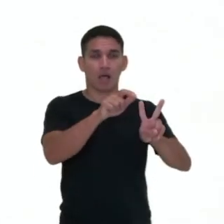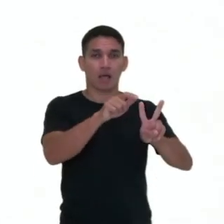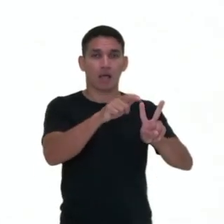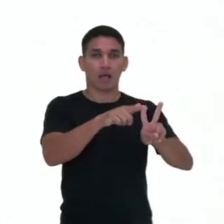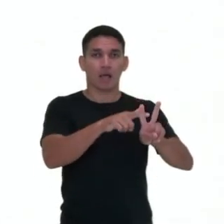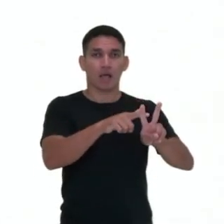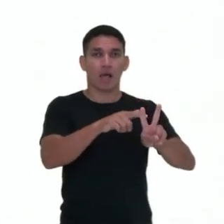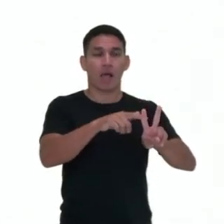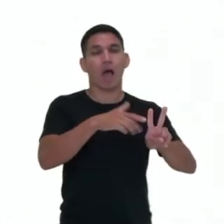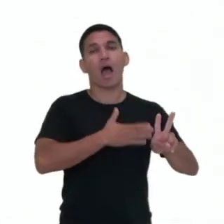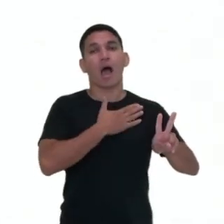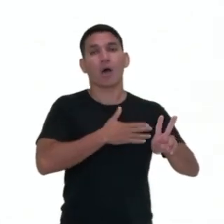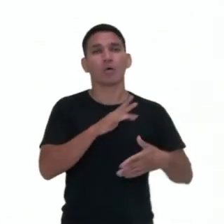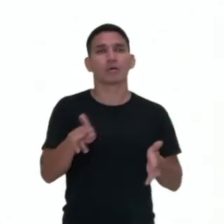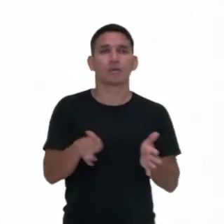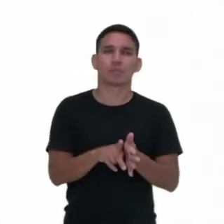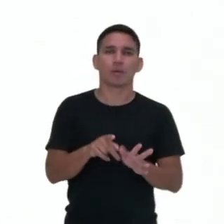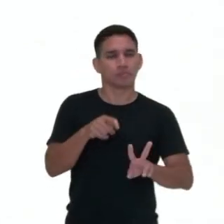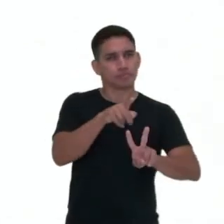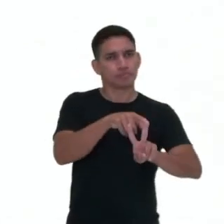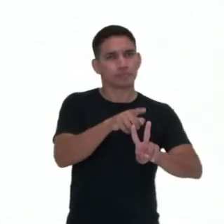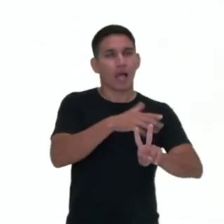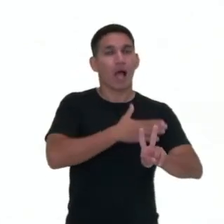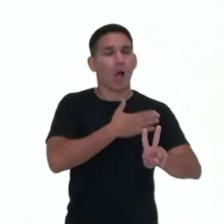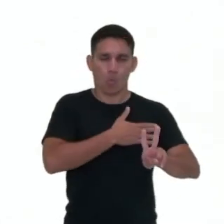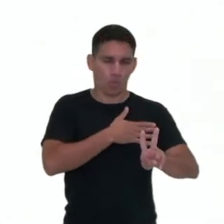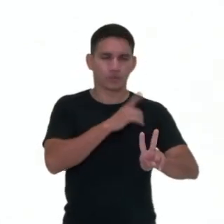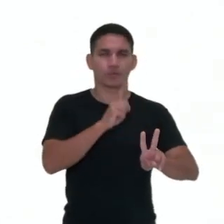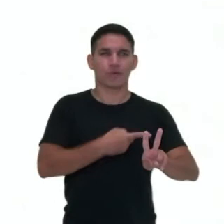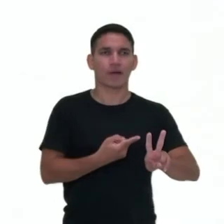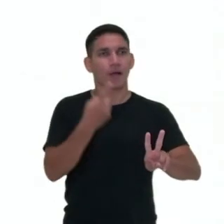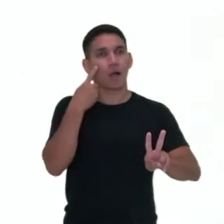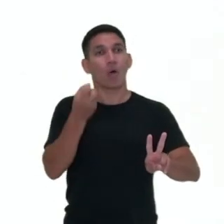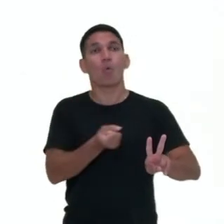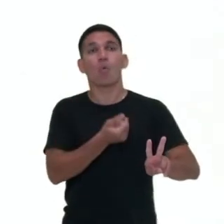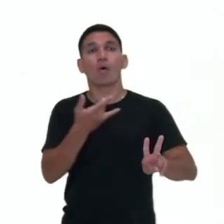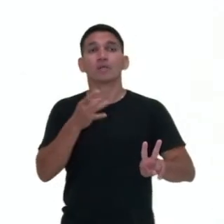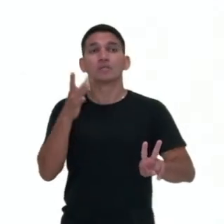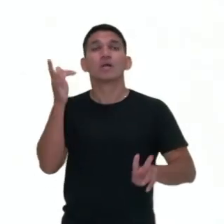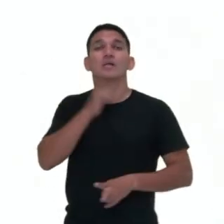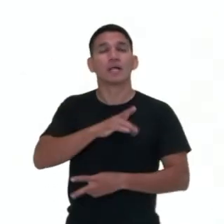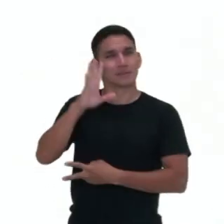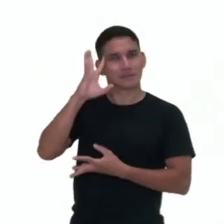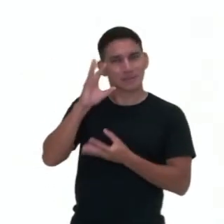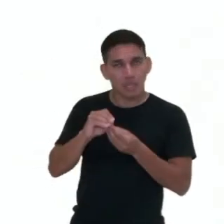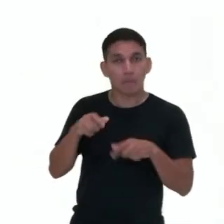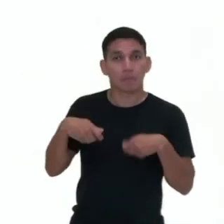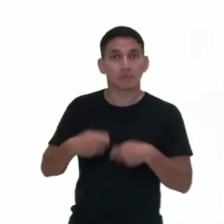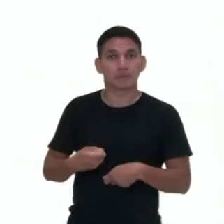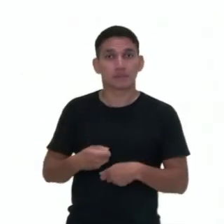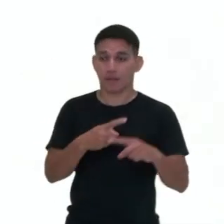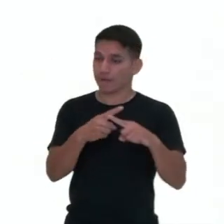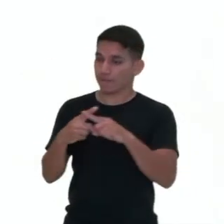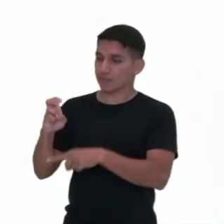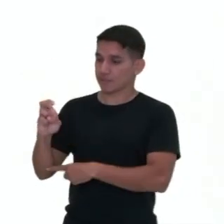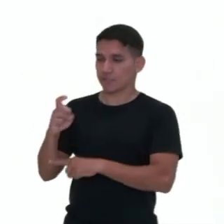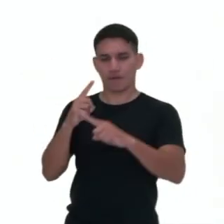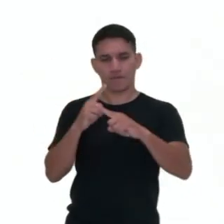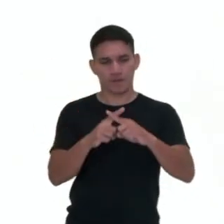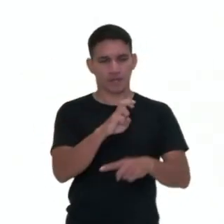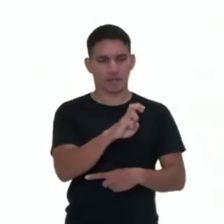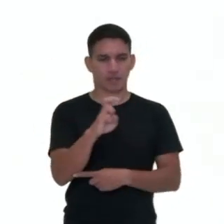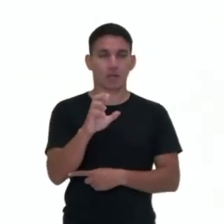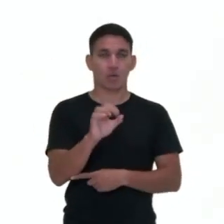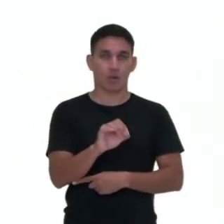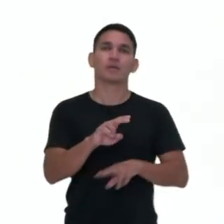né? 550. Então, para eu saber do semestre inteiro, basta eu multiplicar 5 vezes 550 e eu obtenho